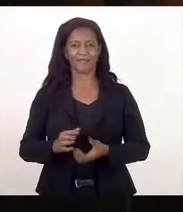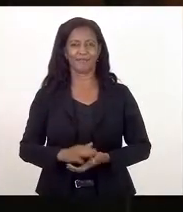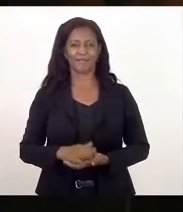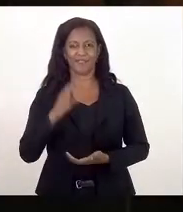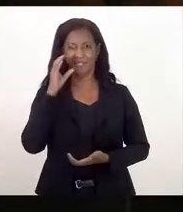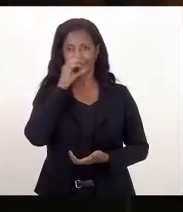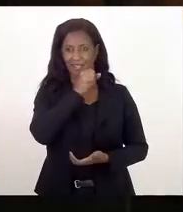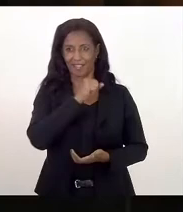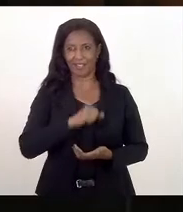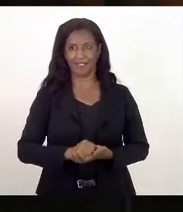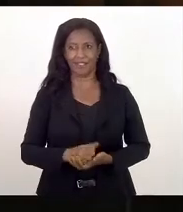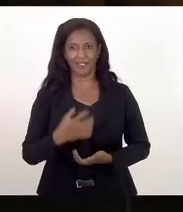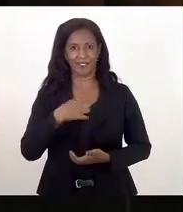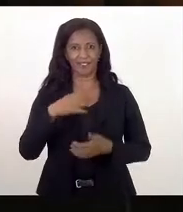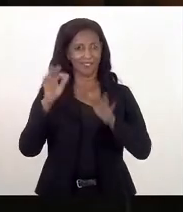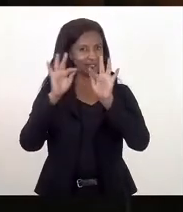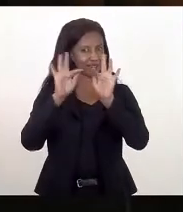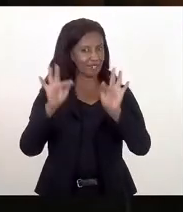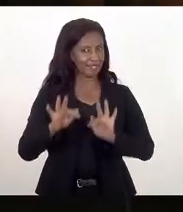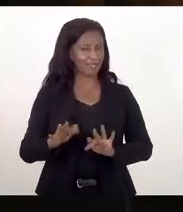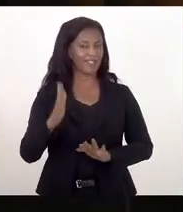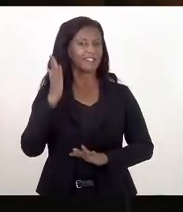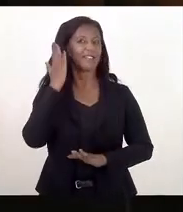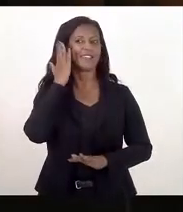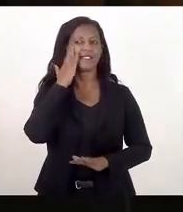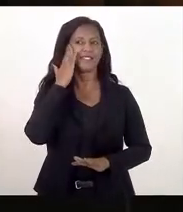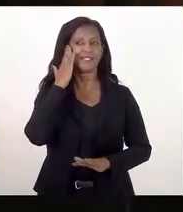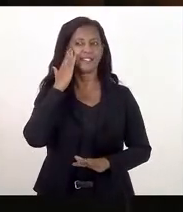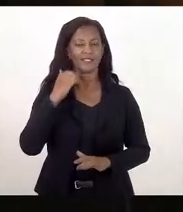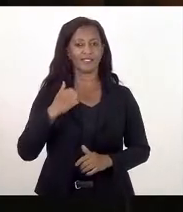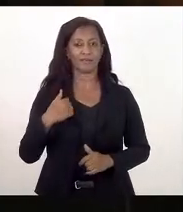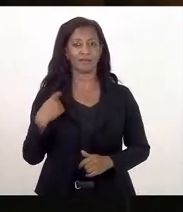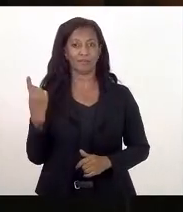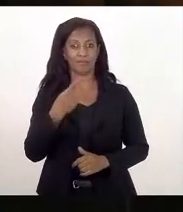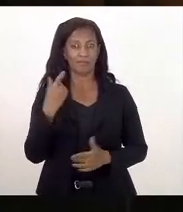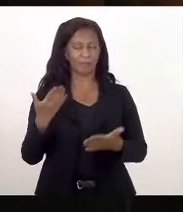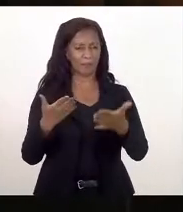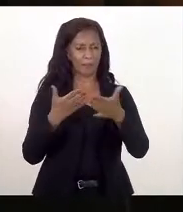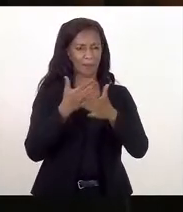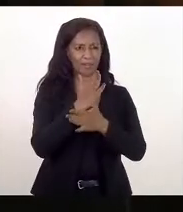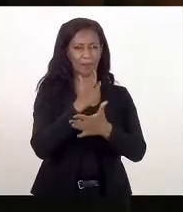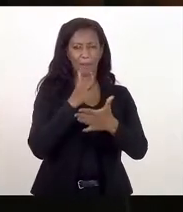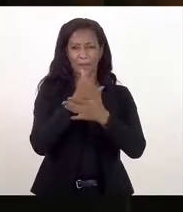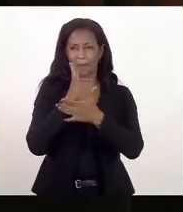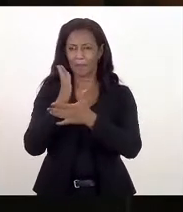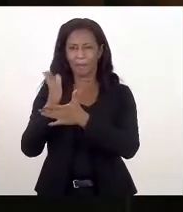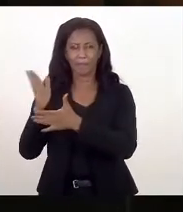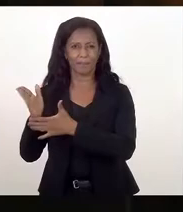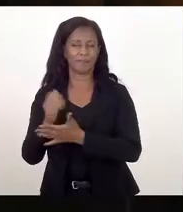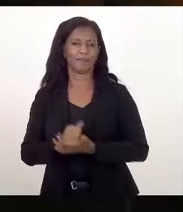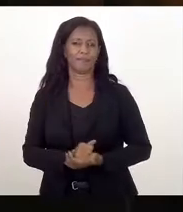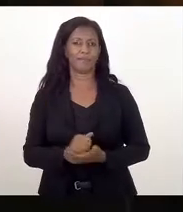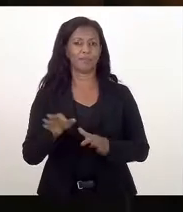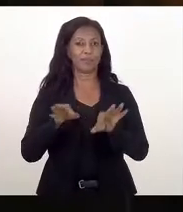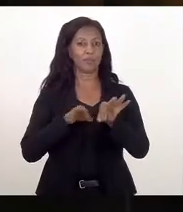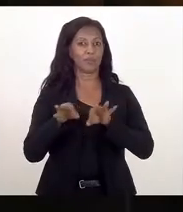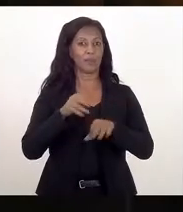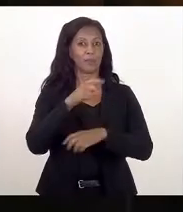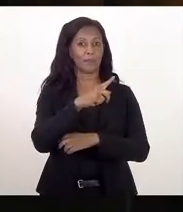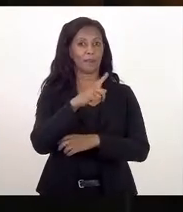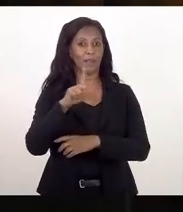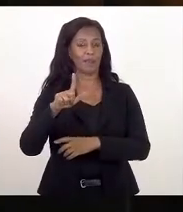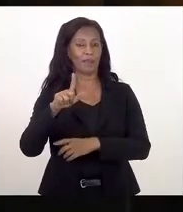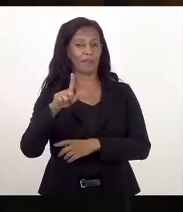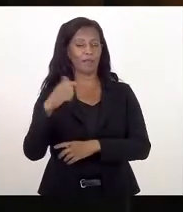Eu fico muito feliz de saber que estamos aprovando aqui com unanimidade nesta Assembleia um projeto de lei de